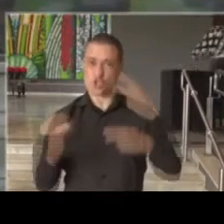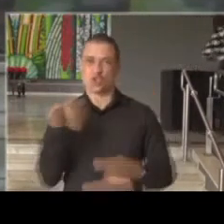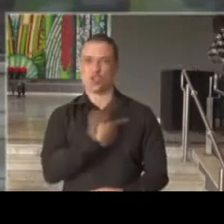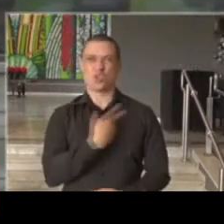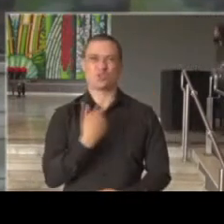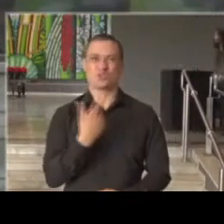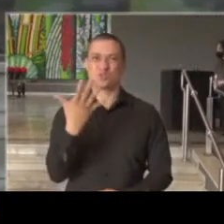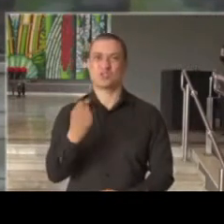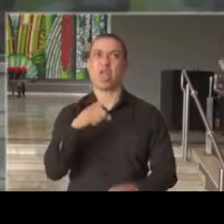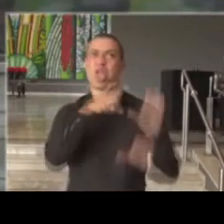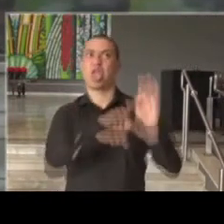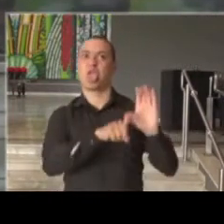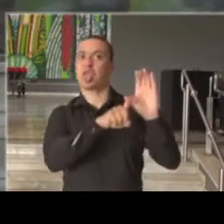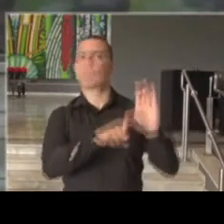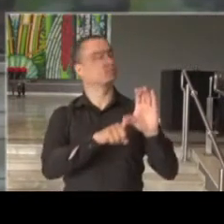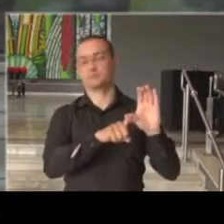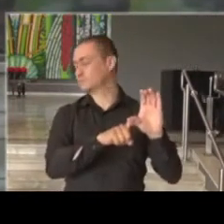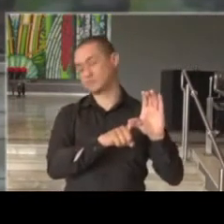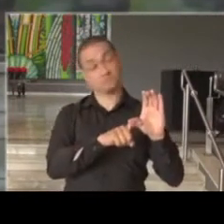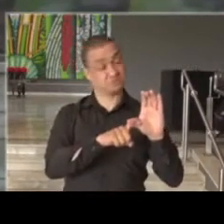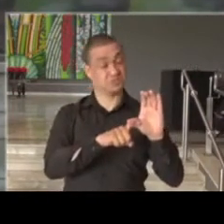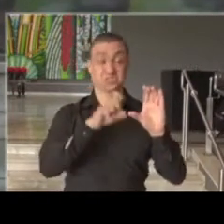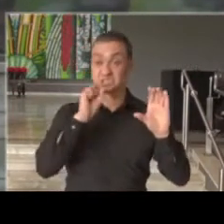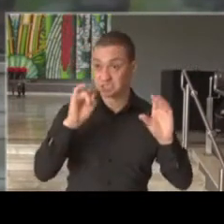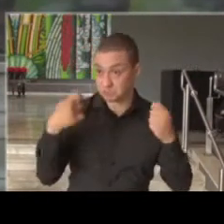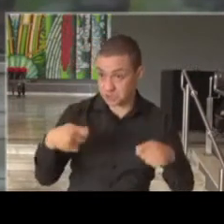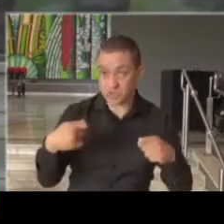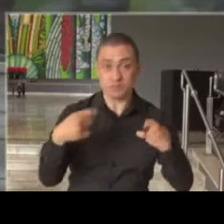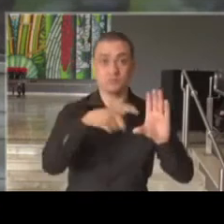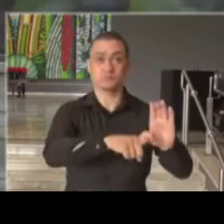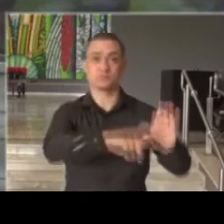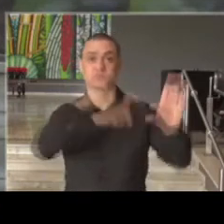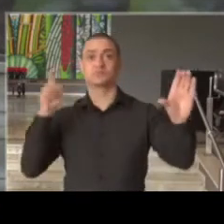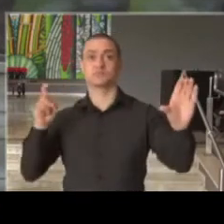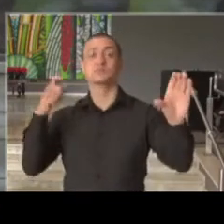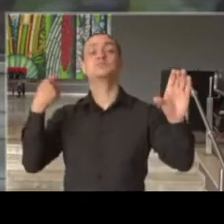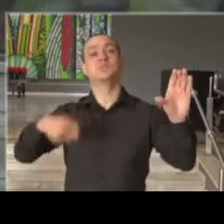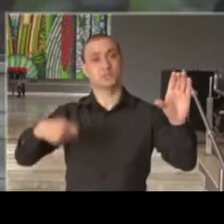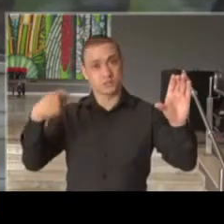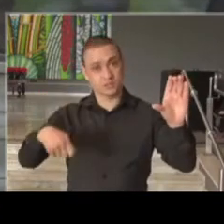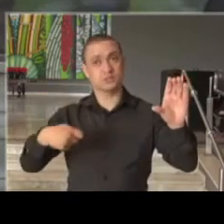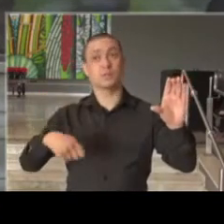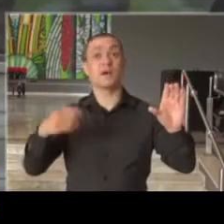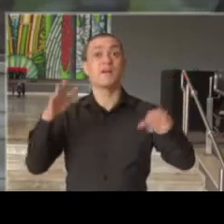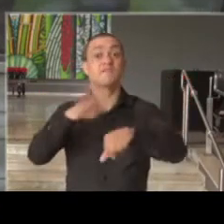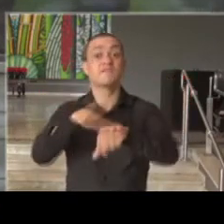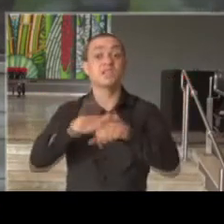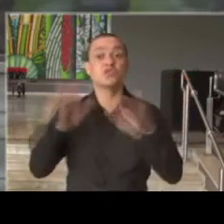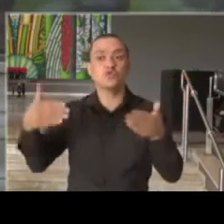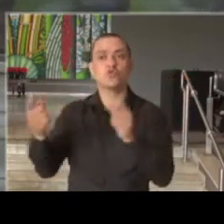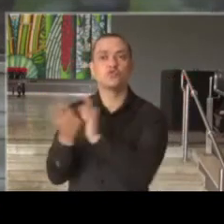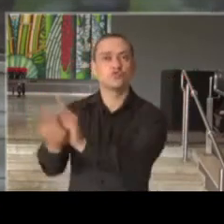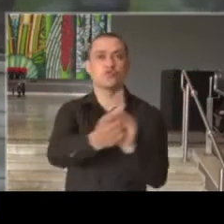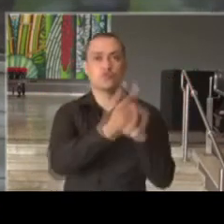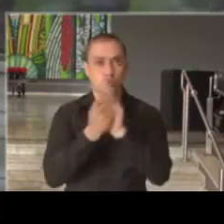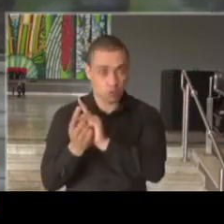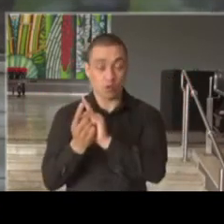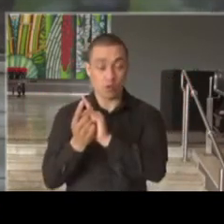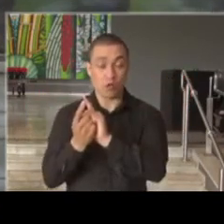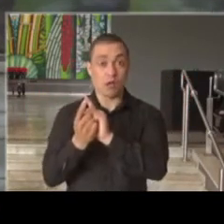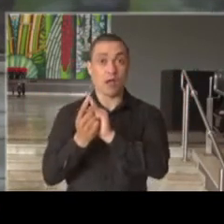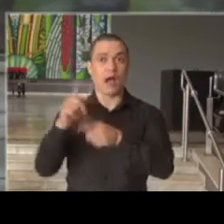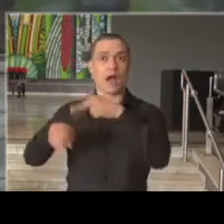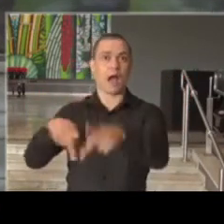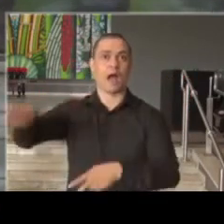seremos dependentes. Se necessário, seremos independentes para atender a necessidade da população